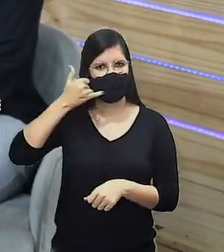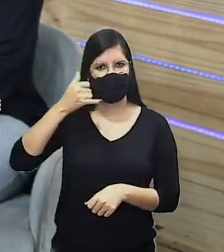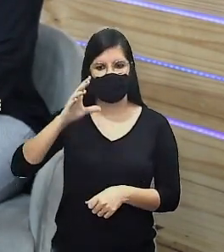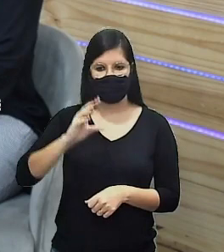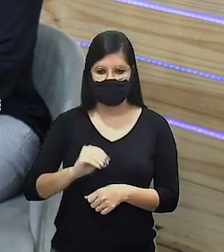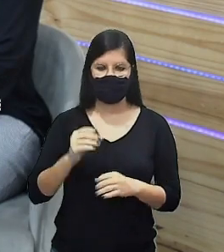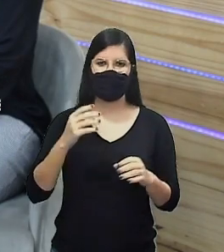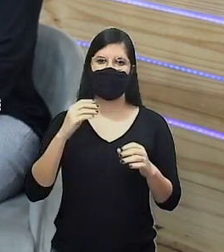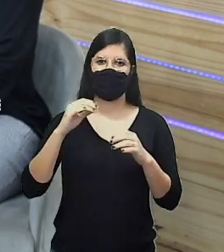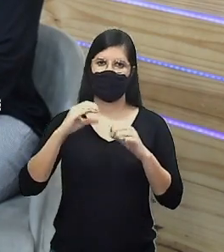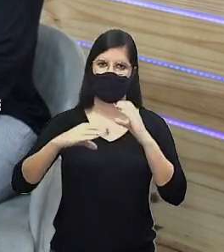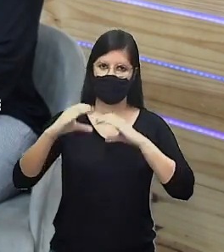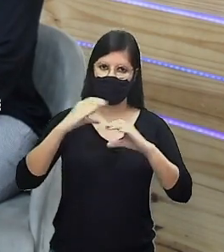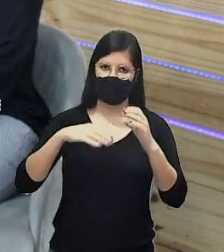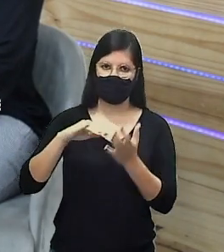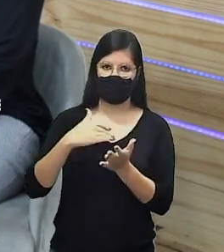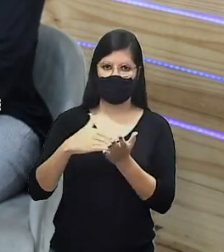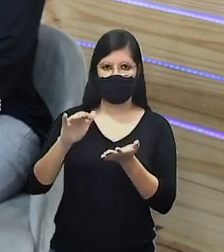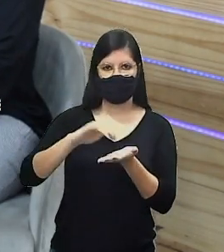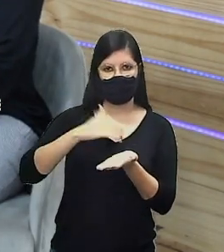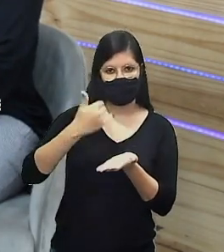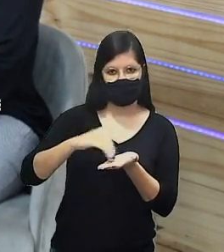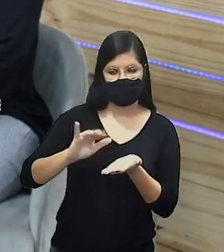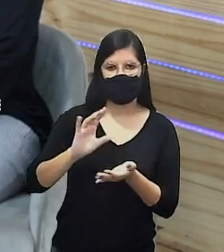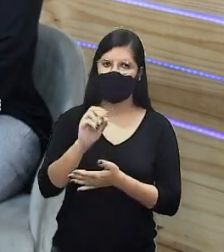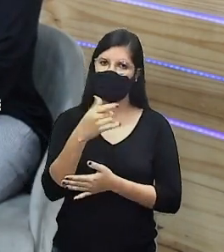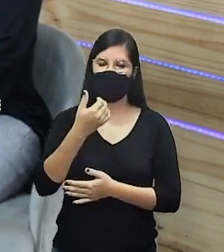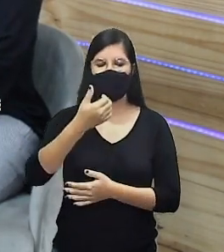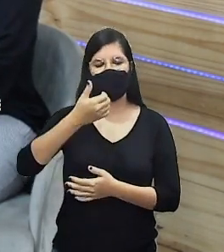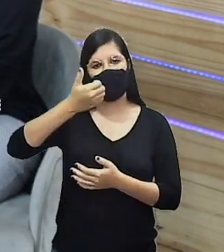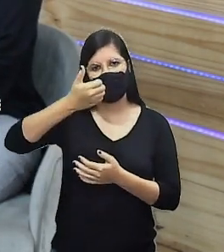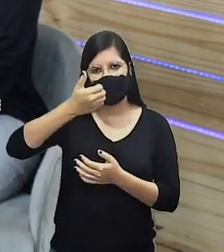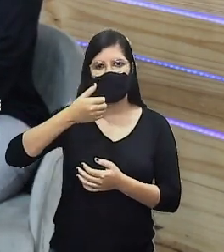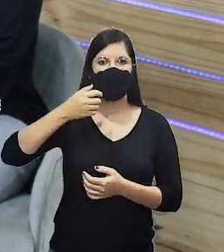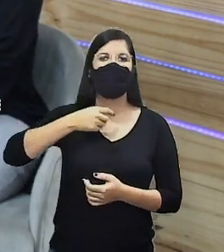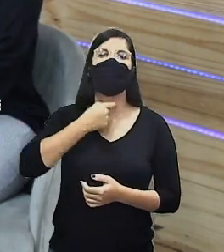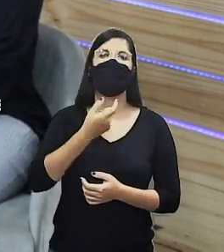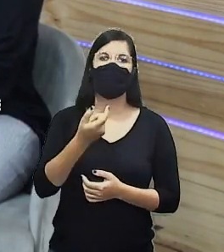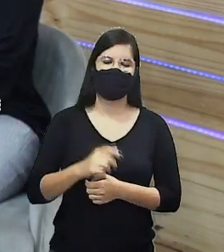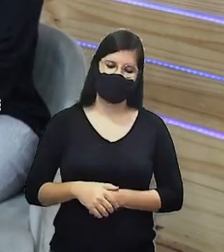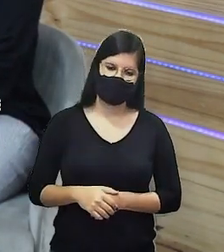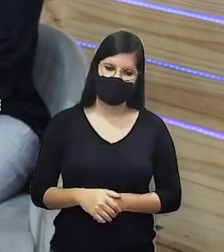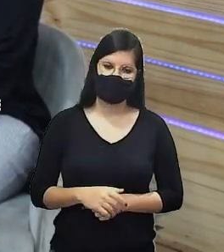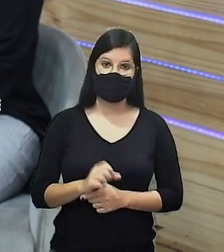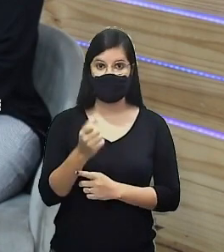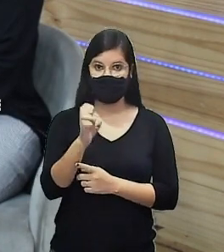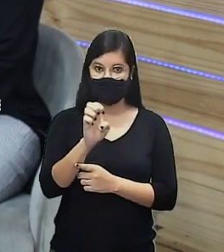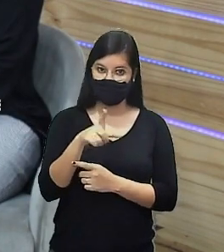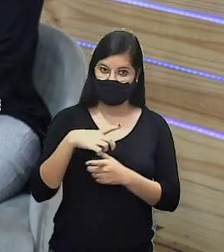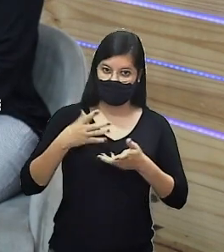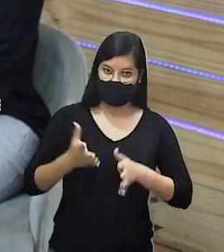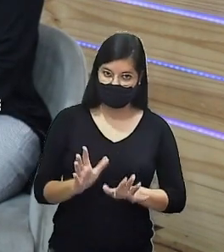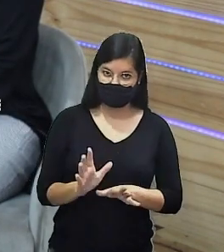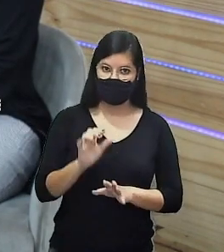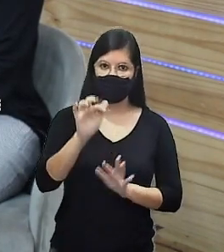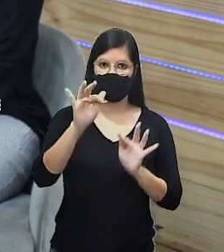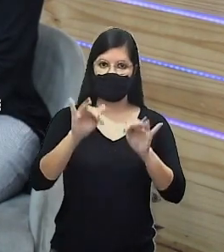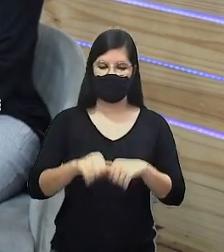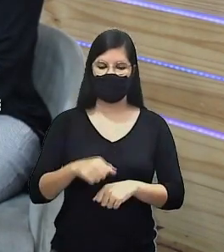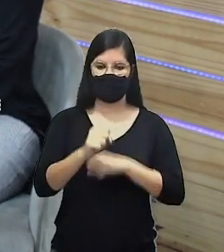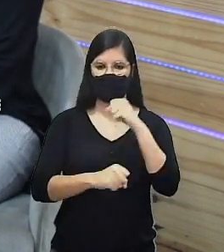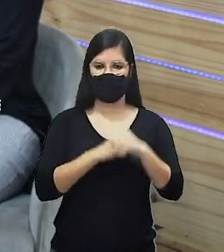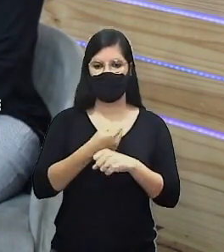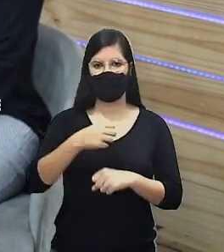para se comunicar por mensagem de texto e por Isso. áudio. Né? E se você for, né? Se você nasceu aí no final dos anos